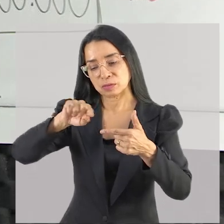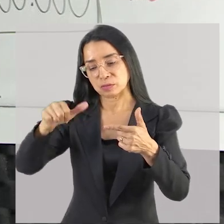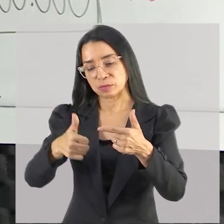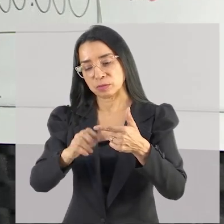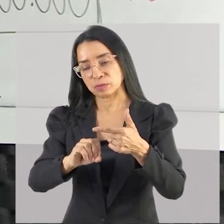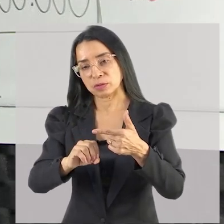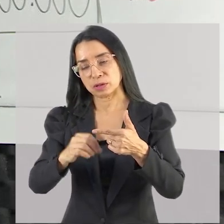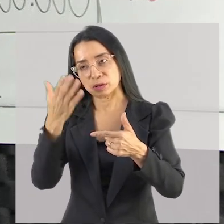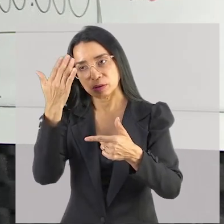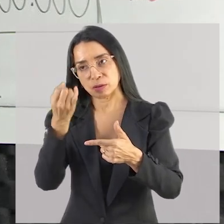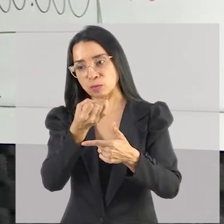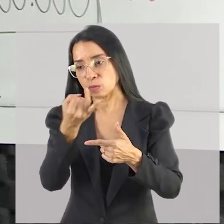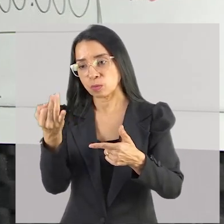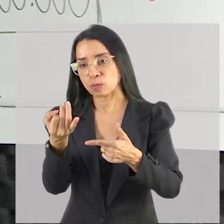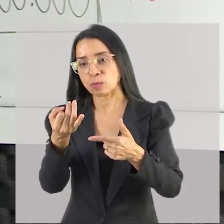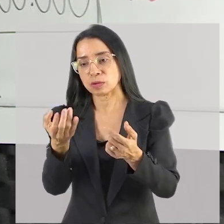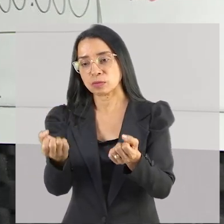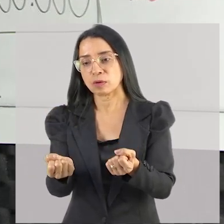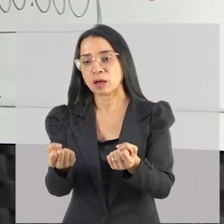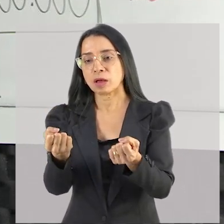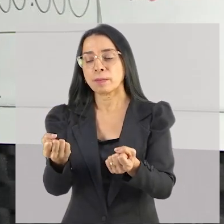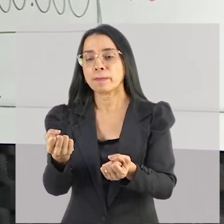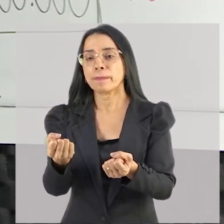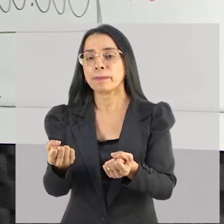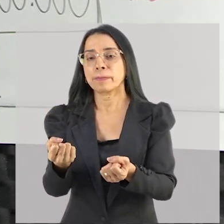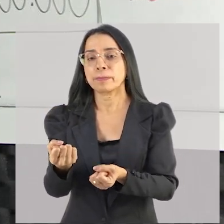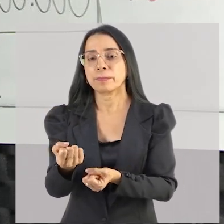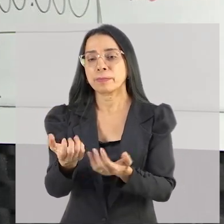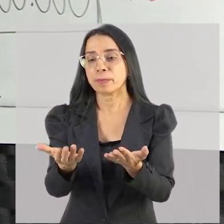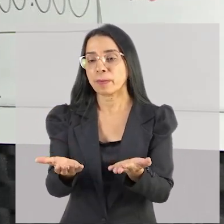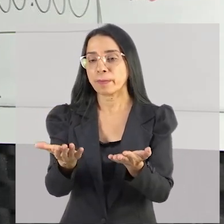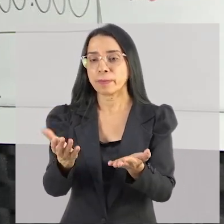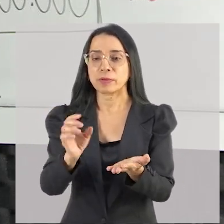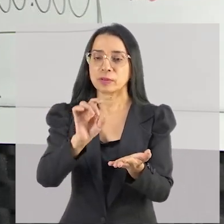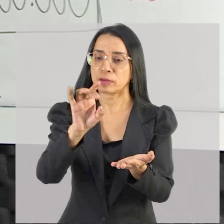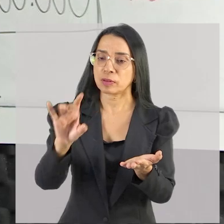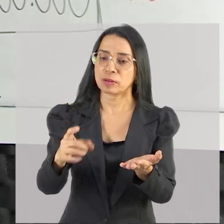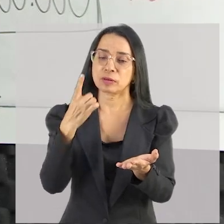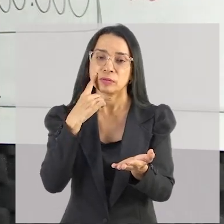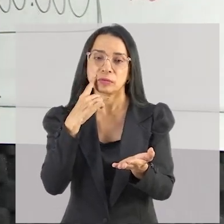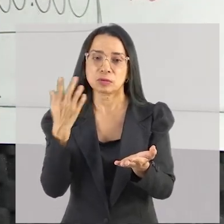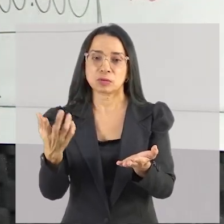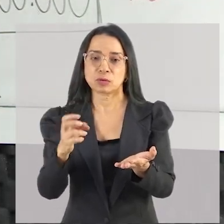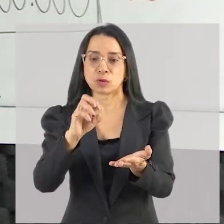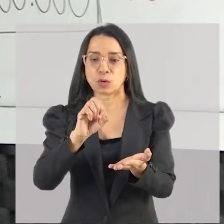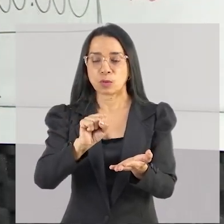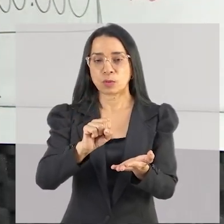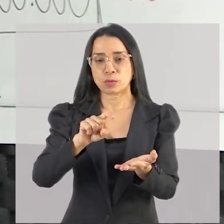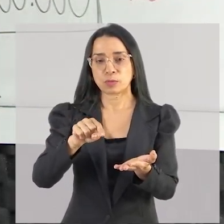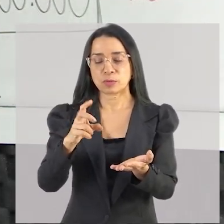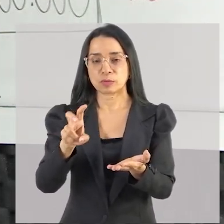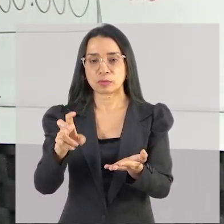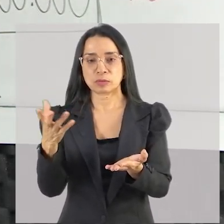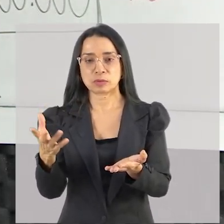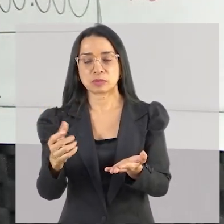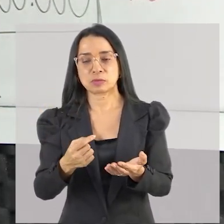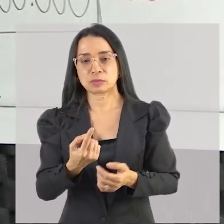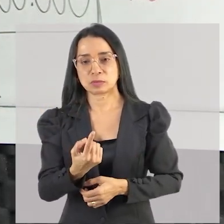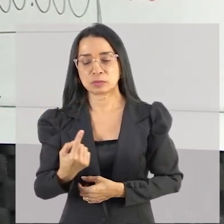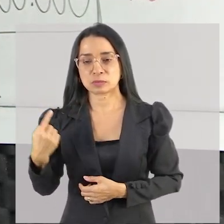tá? Então, 85 dividido por 10 vai dar quanto? 8,5, certo? Então, em